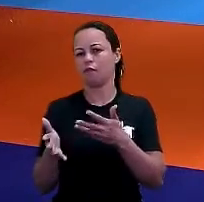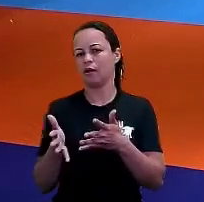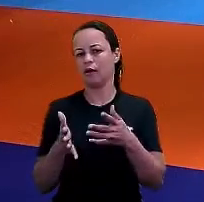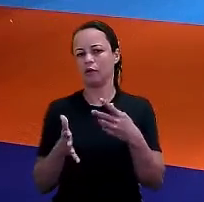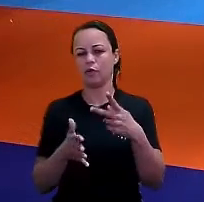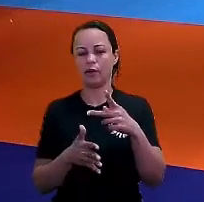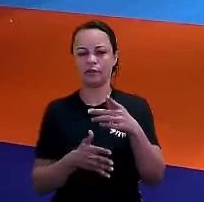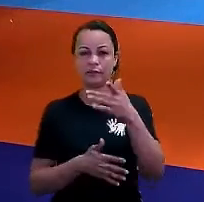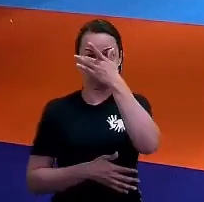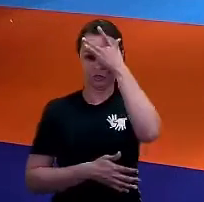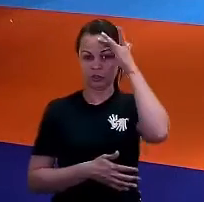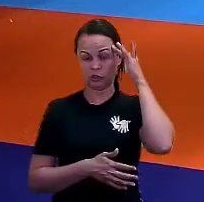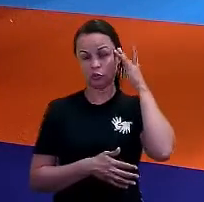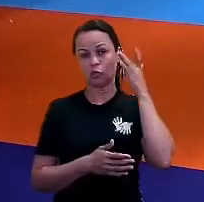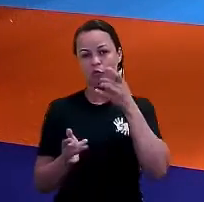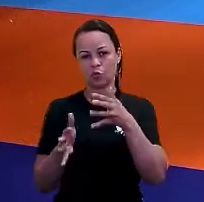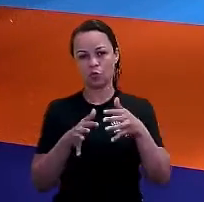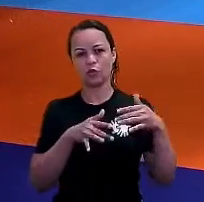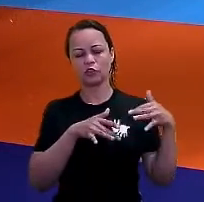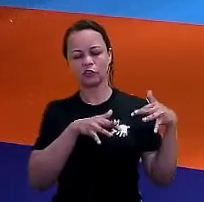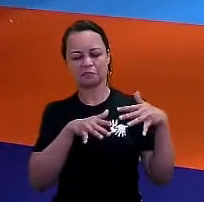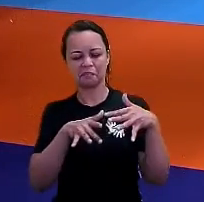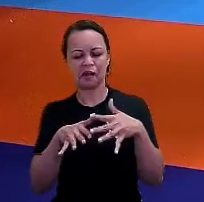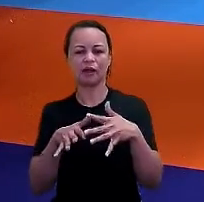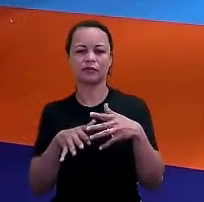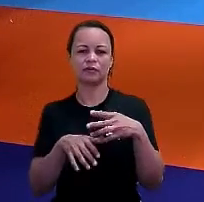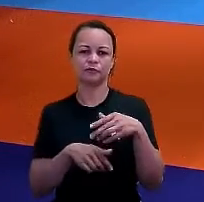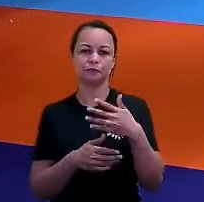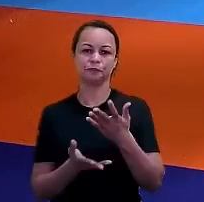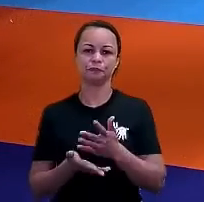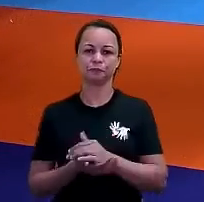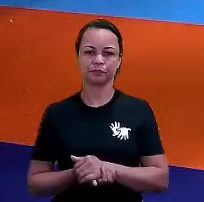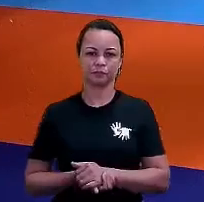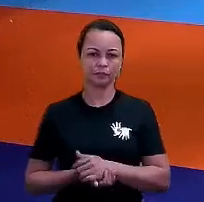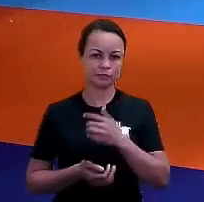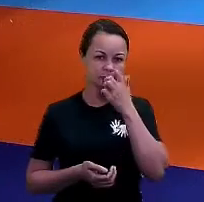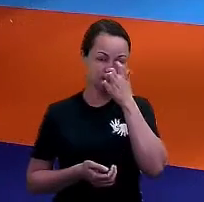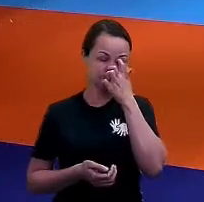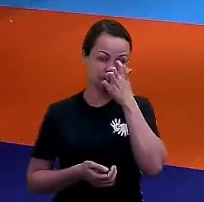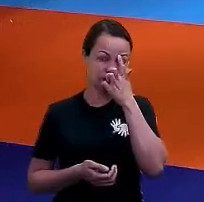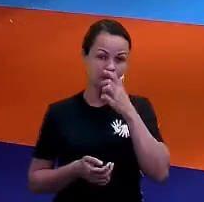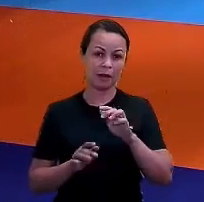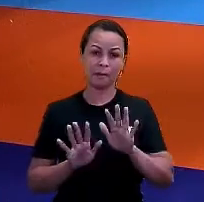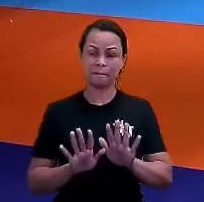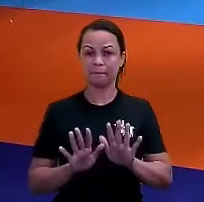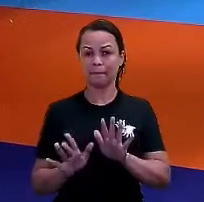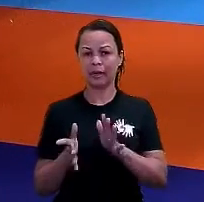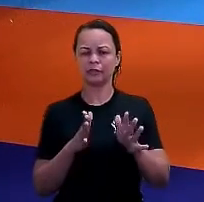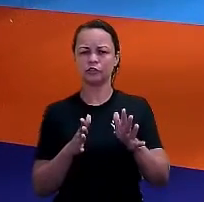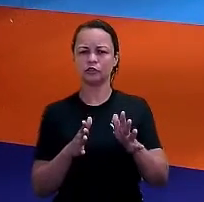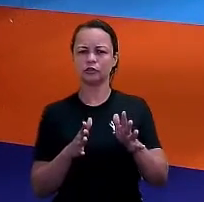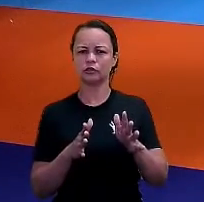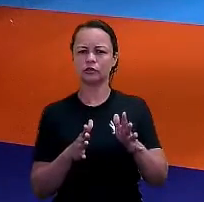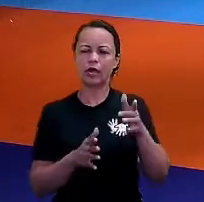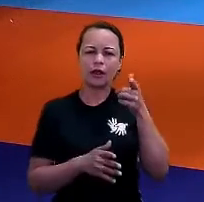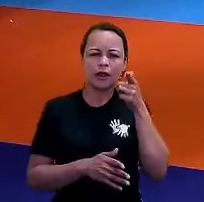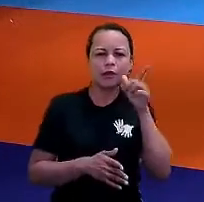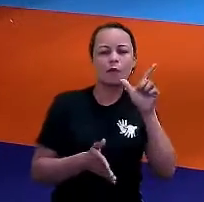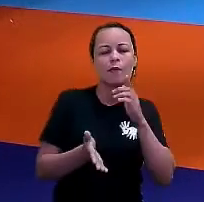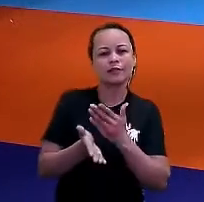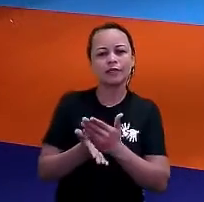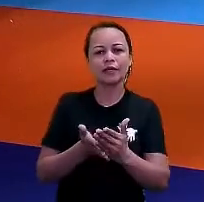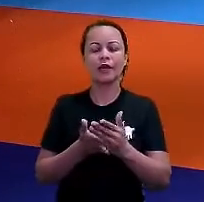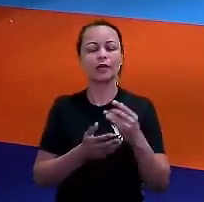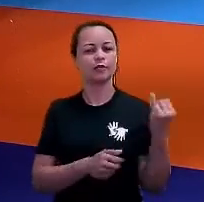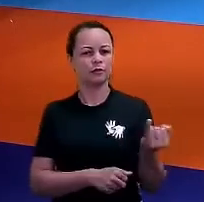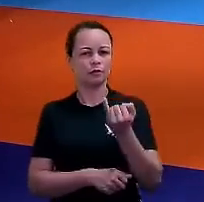essas pessoas que passam, essas caravanas que passam por aqui, mas ela começa a ganhar